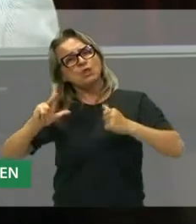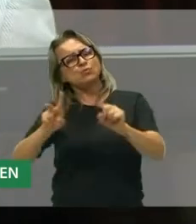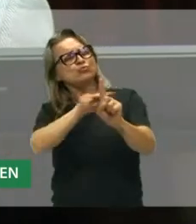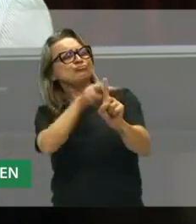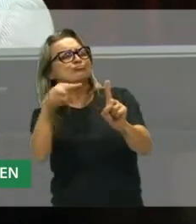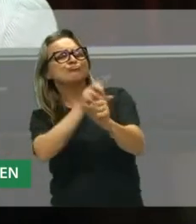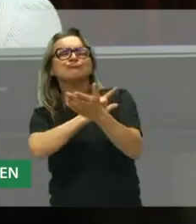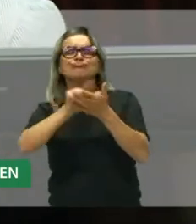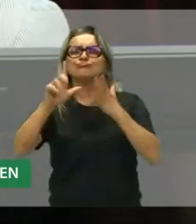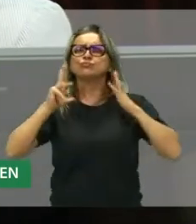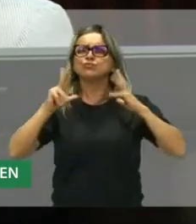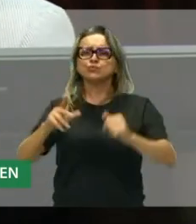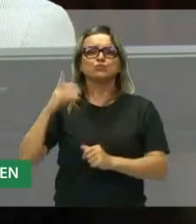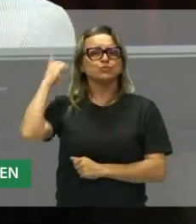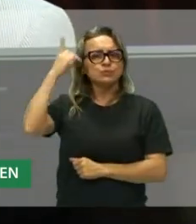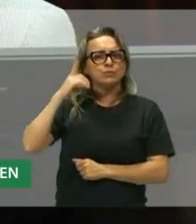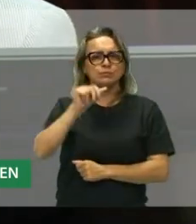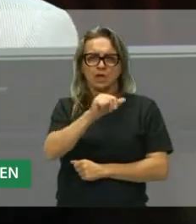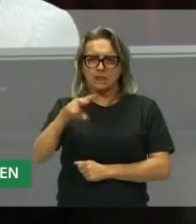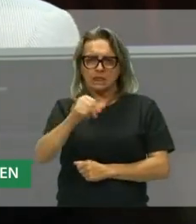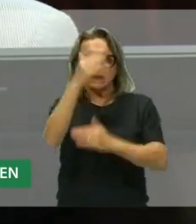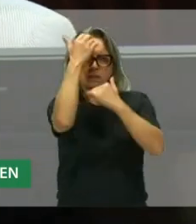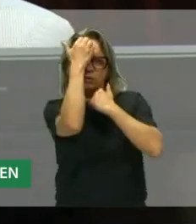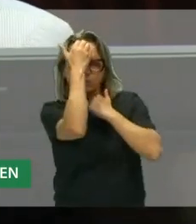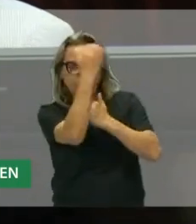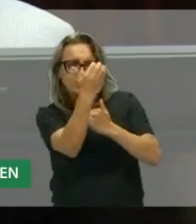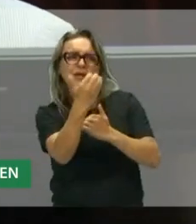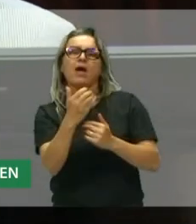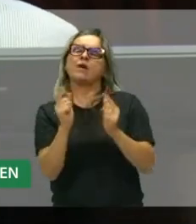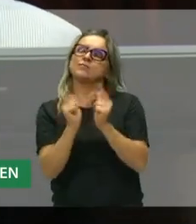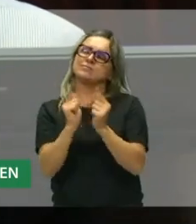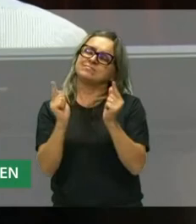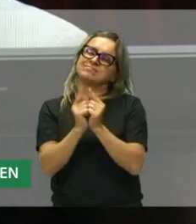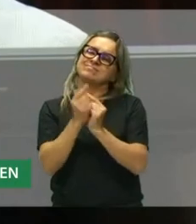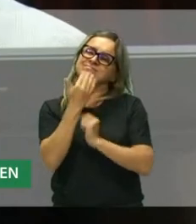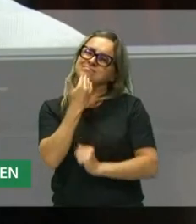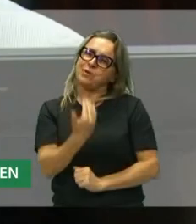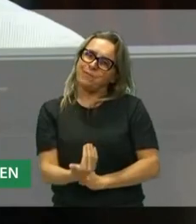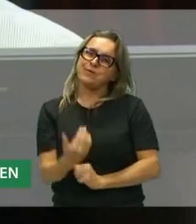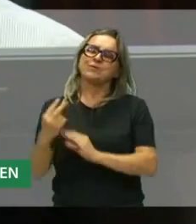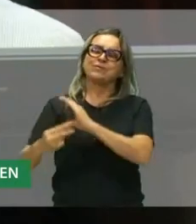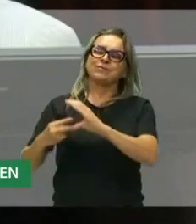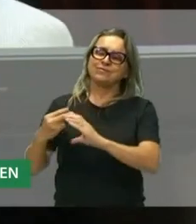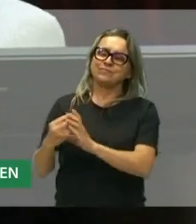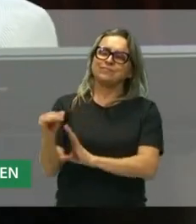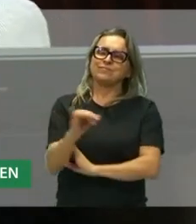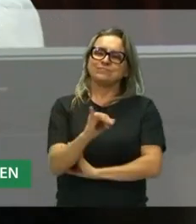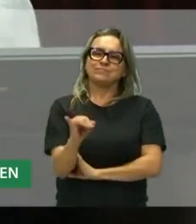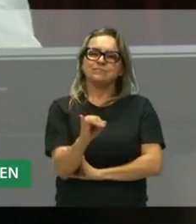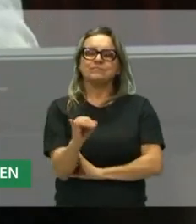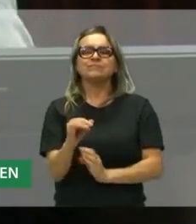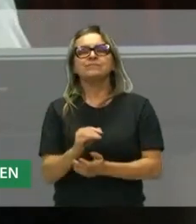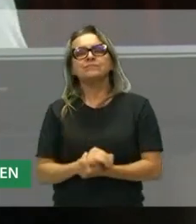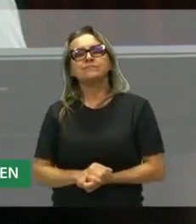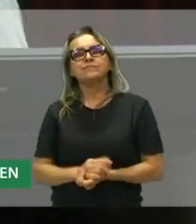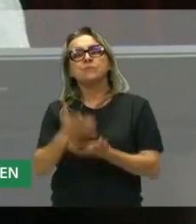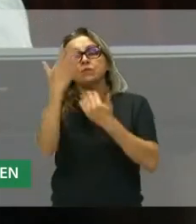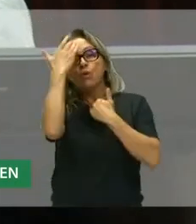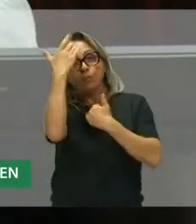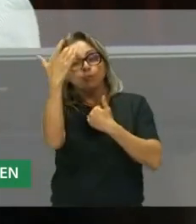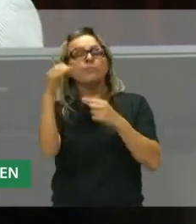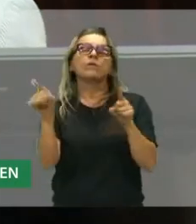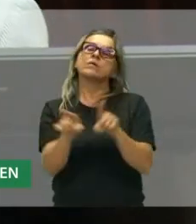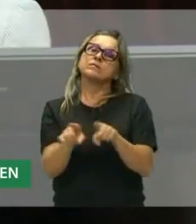pública. Deputada Ana Campagnolo, muito obrigado por ter atendido o pedido da Câmara de Vereadores de Itajaí. E muito obrigado